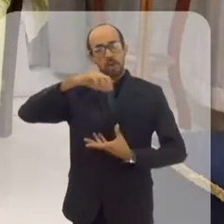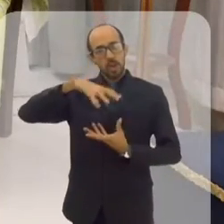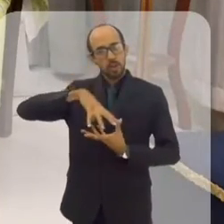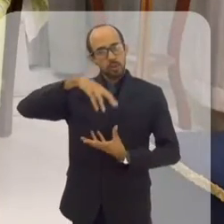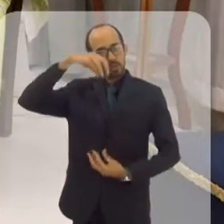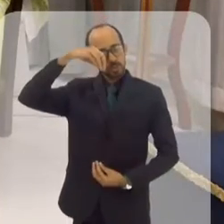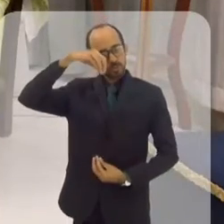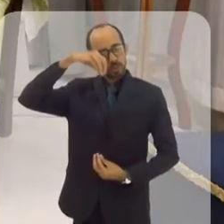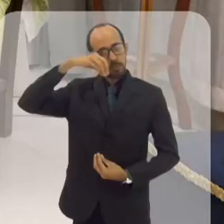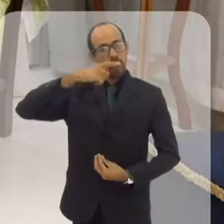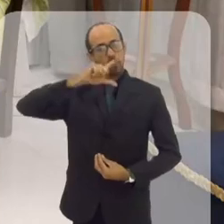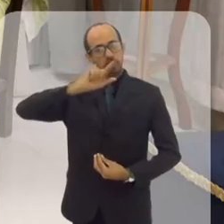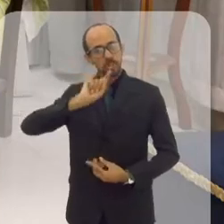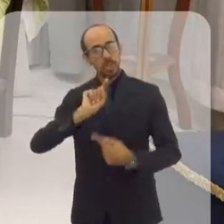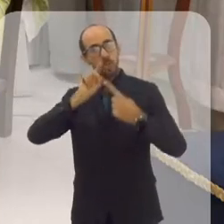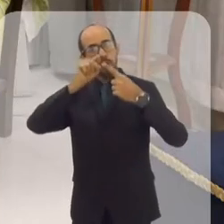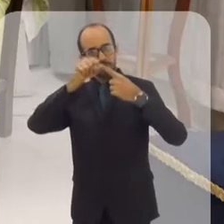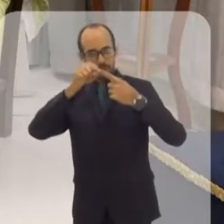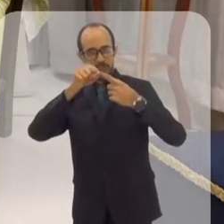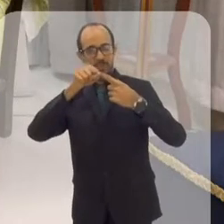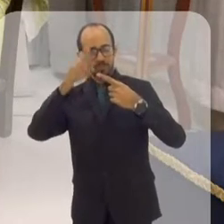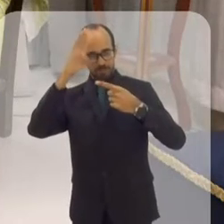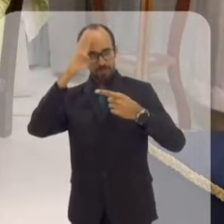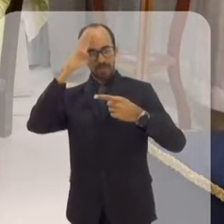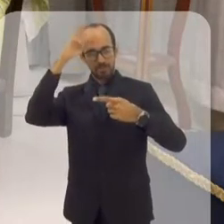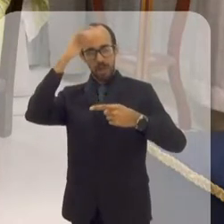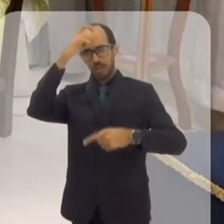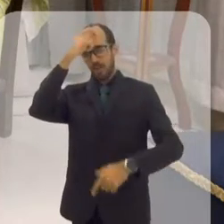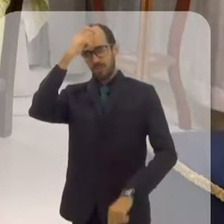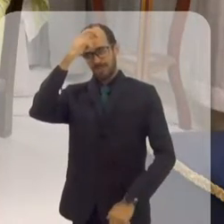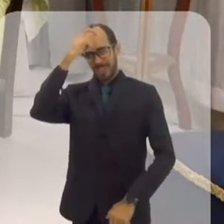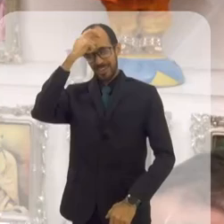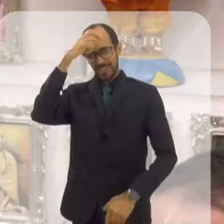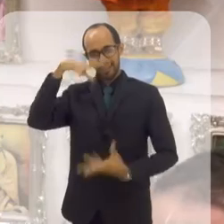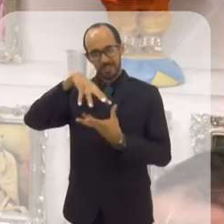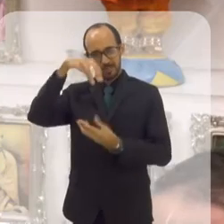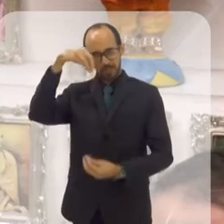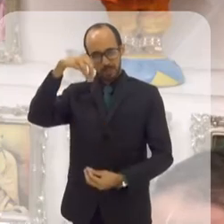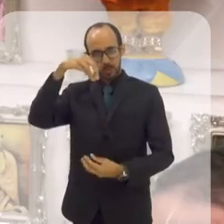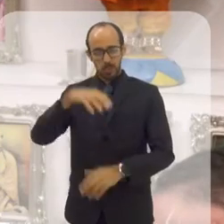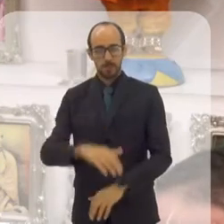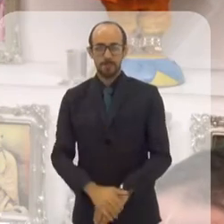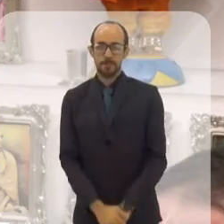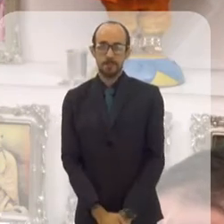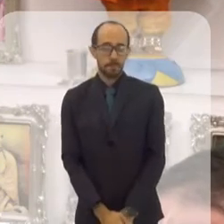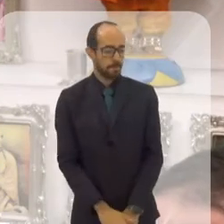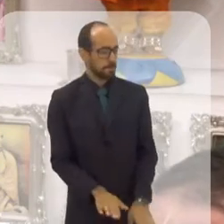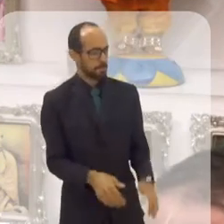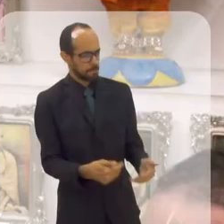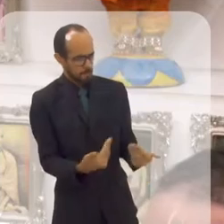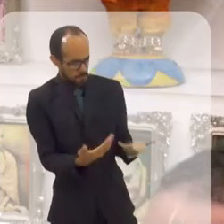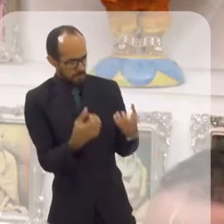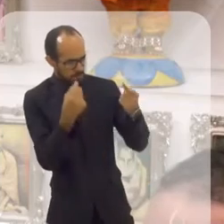espiritualmente a gente conseguir atingir perfeito consciência espiritual esclarecimento